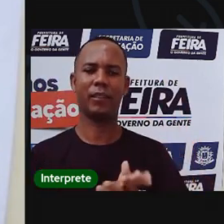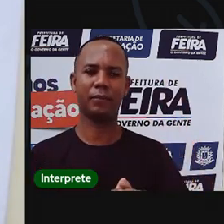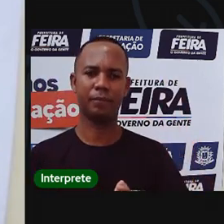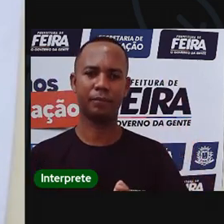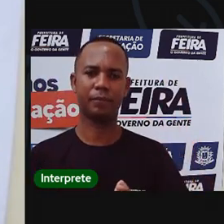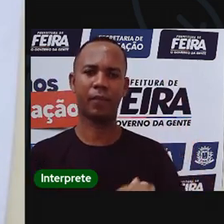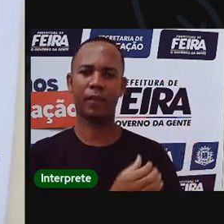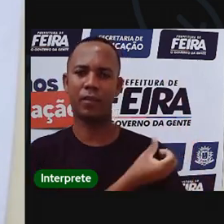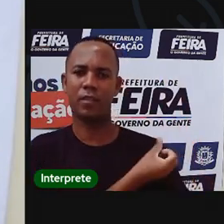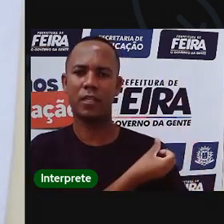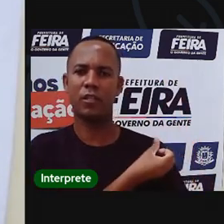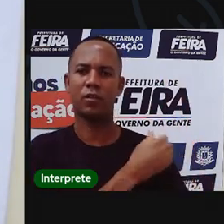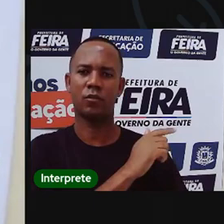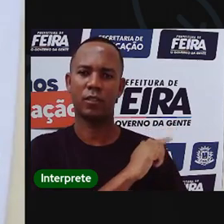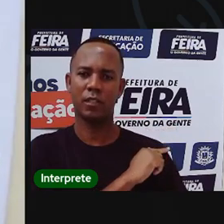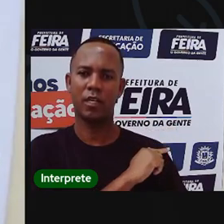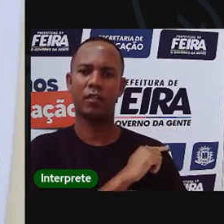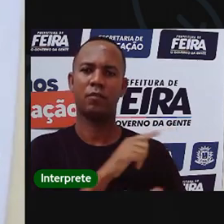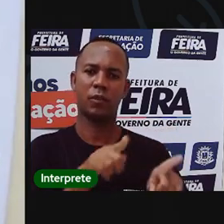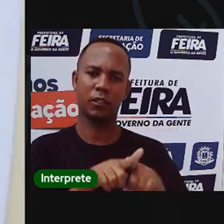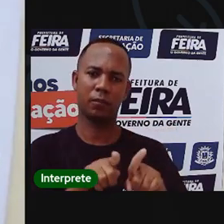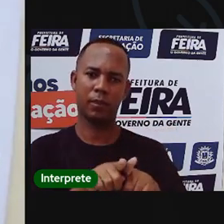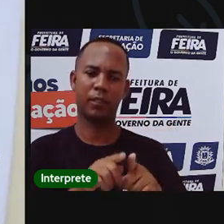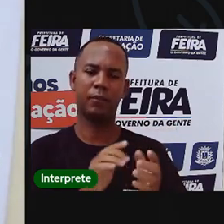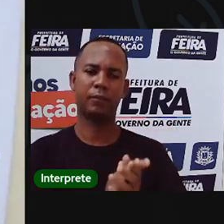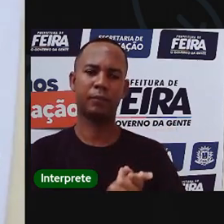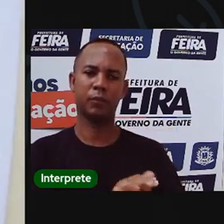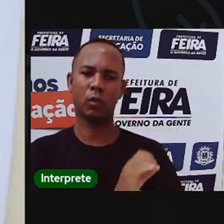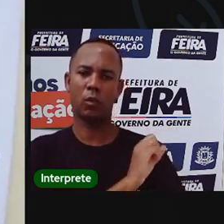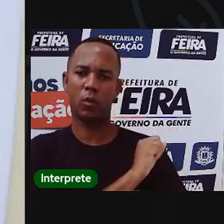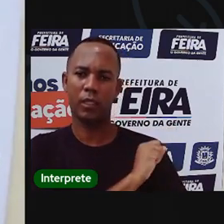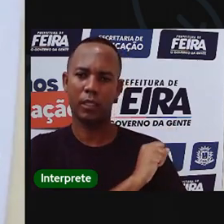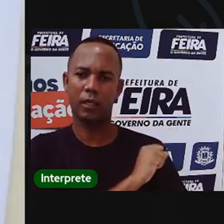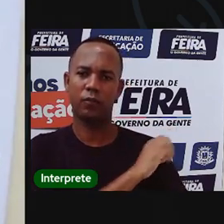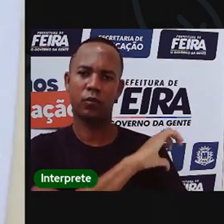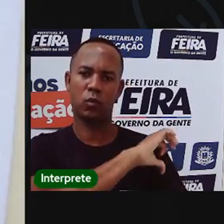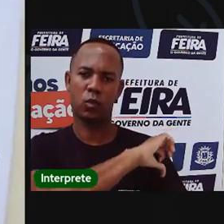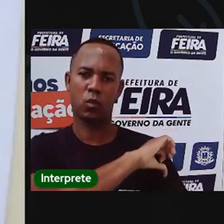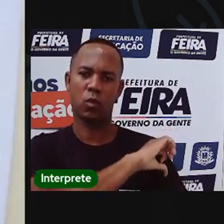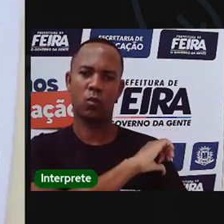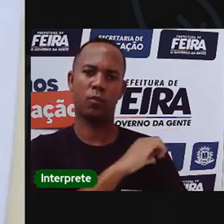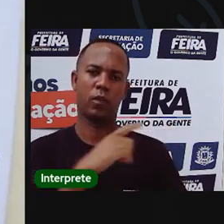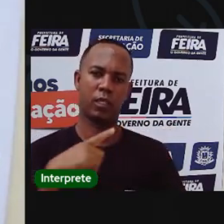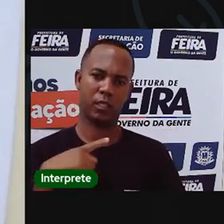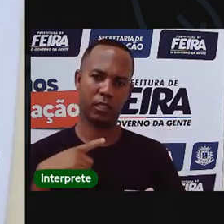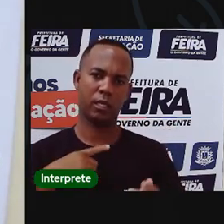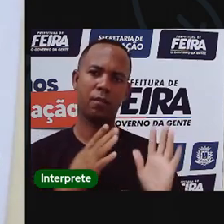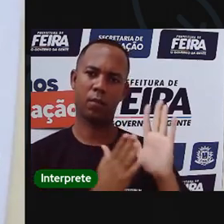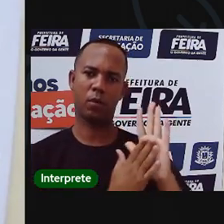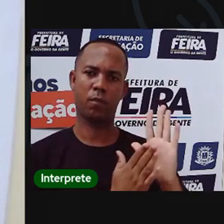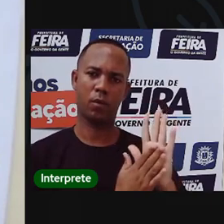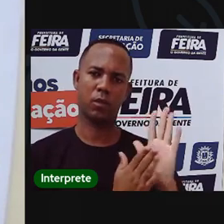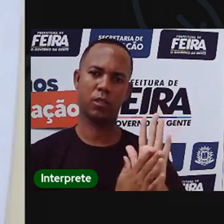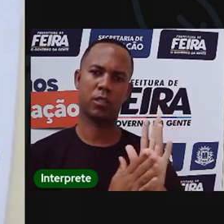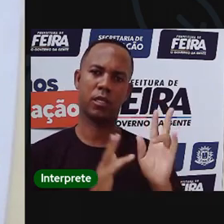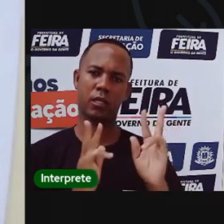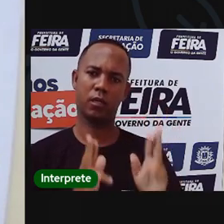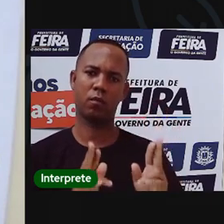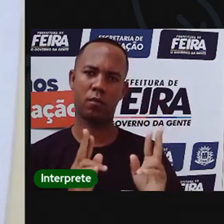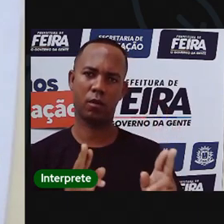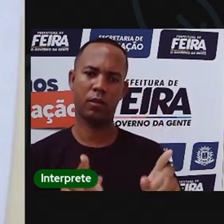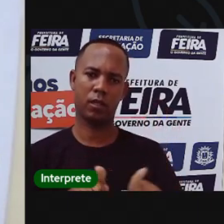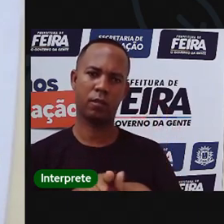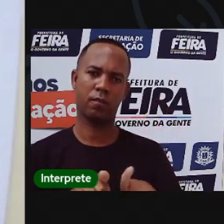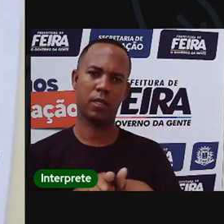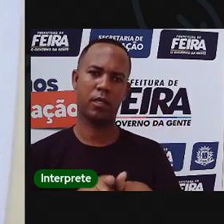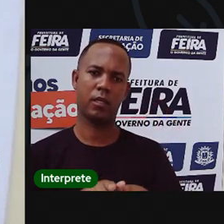Lá na atividade interdisciplinar. Para o oitavo e nono, tem uma proposta semelhante, né? Tem também um Feelings Game no